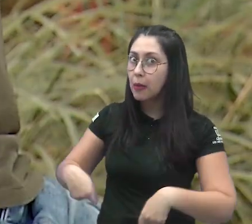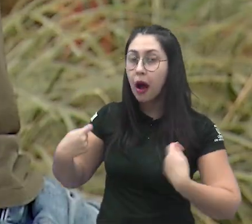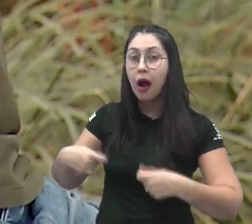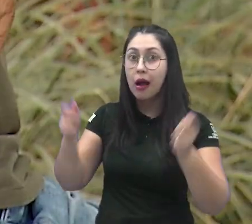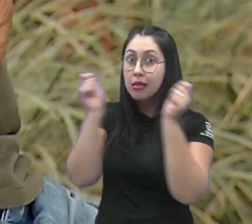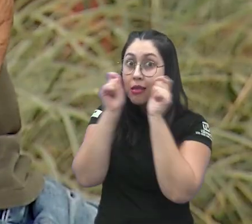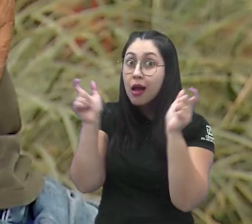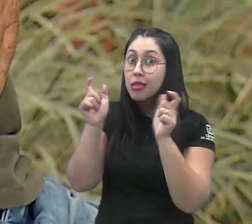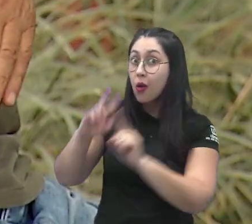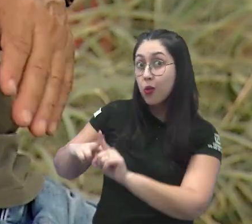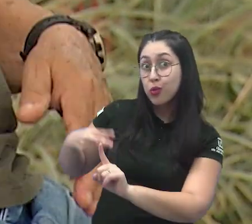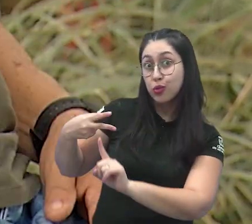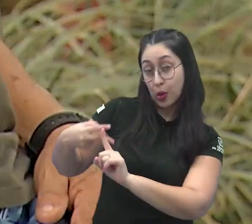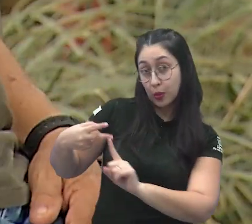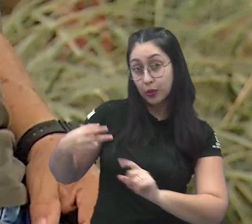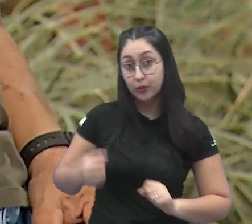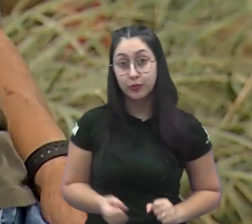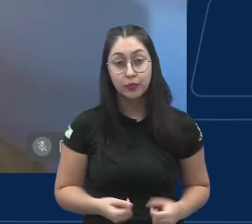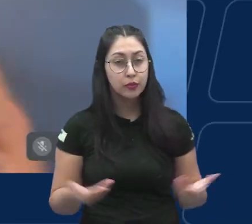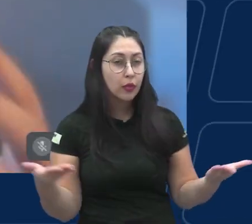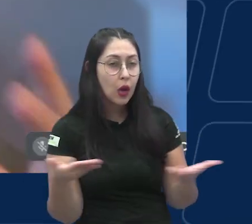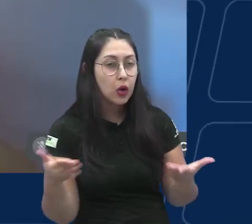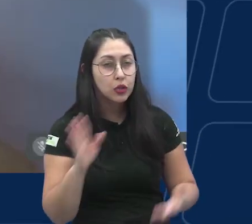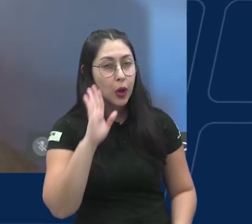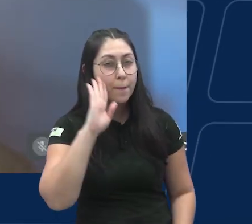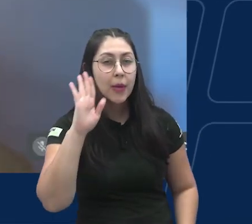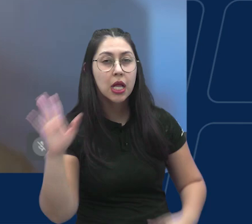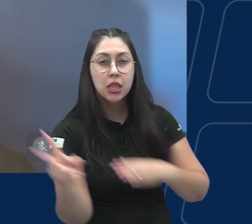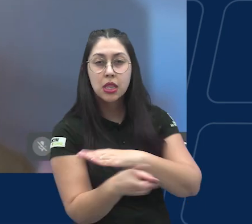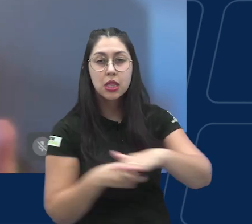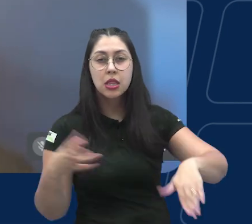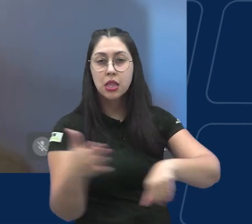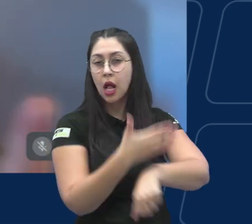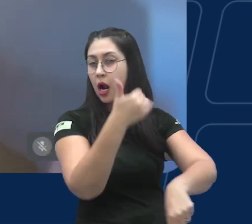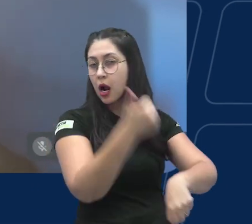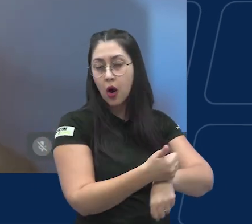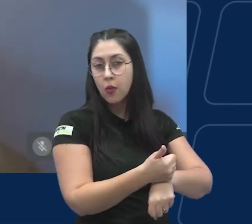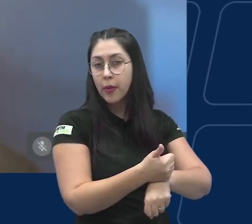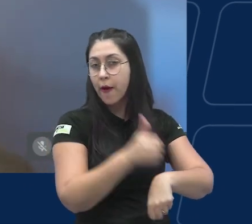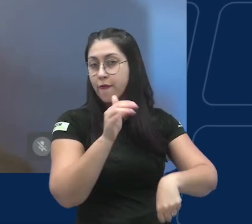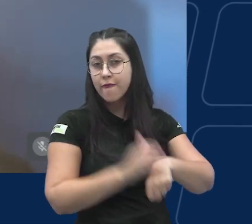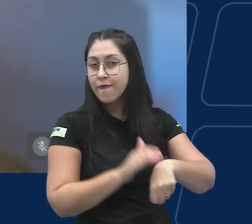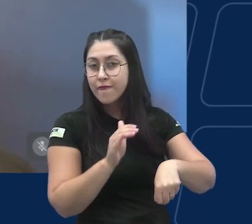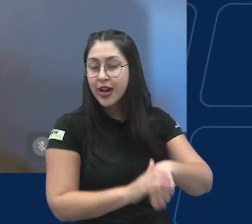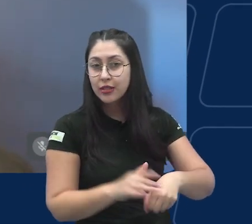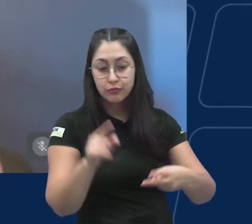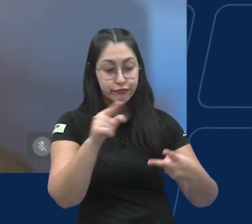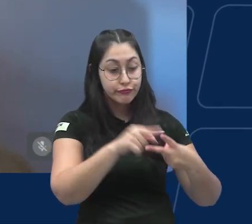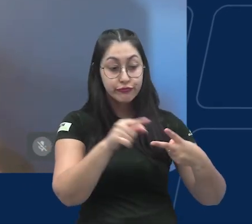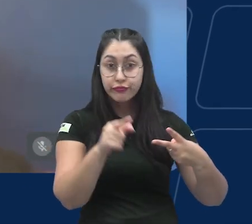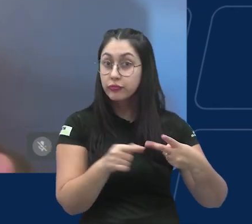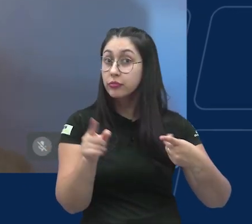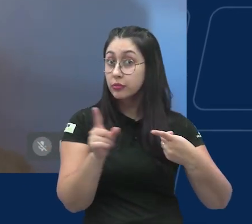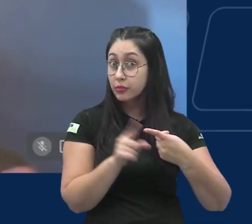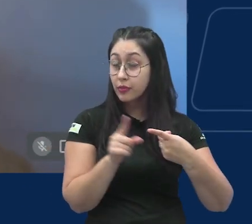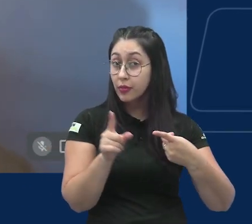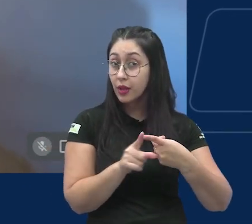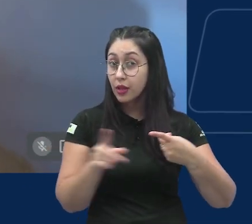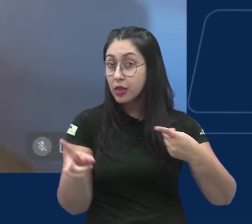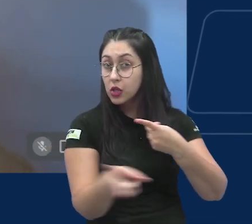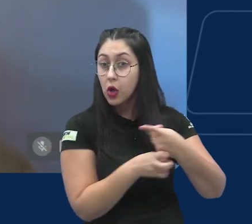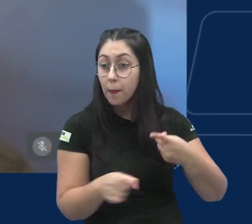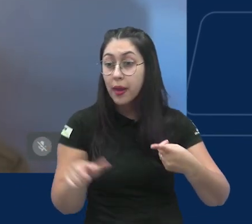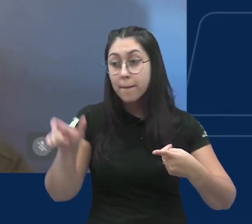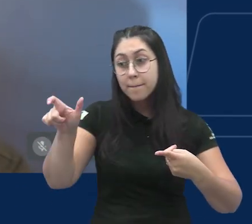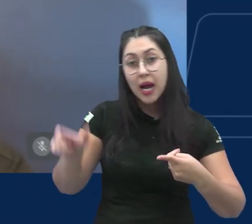a atenção precisa ser redobrada. Hoje, os principais golpes que a gente está vendo acontecer seguem duas linhas. Um que